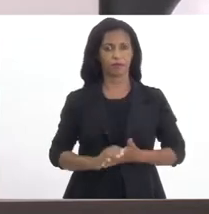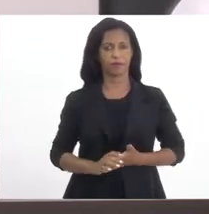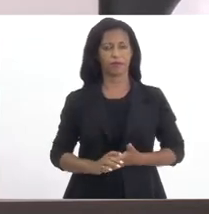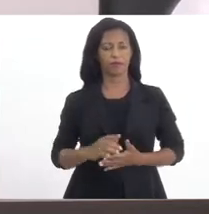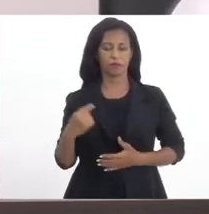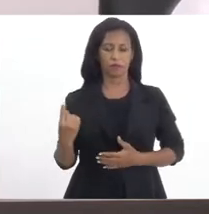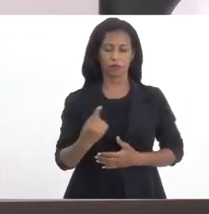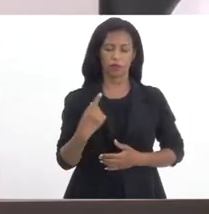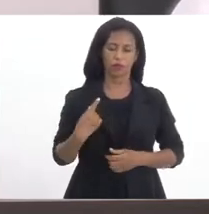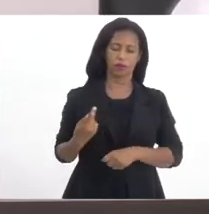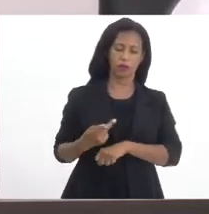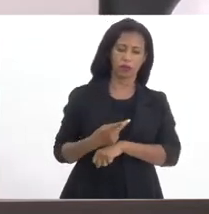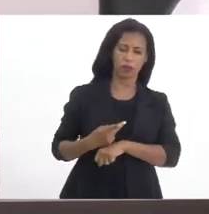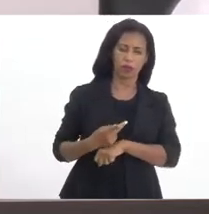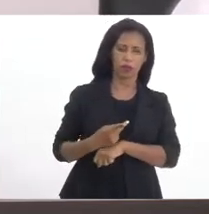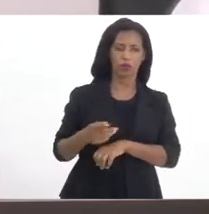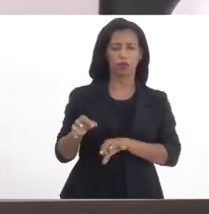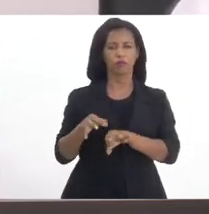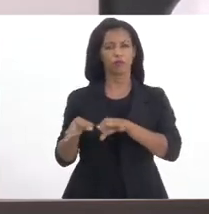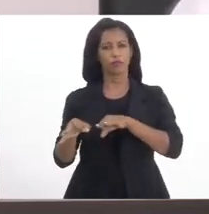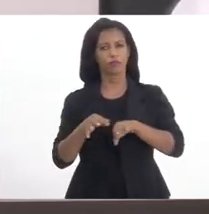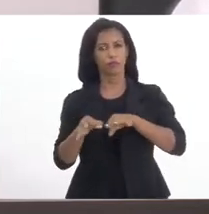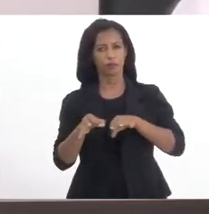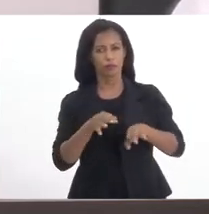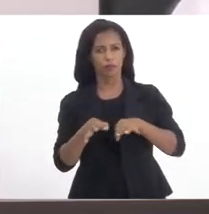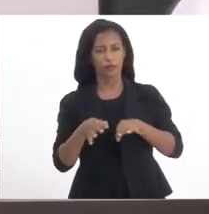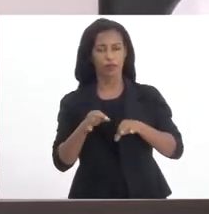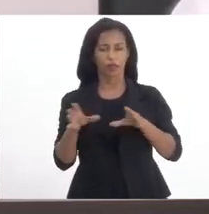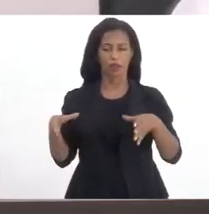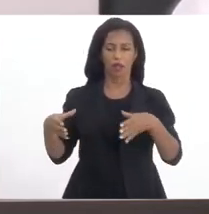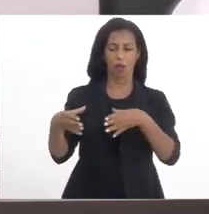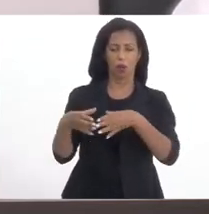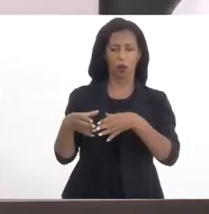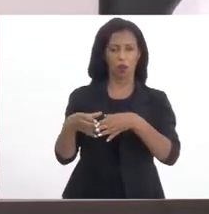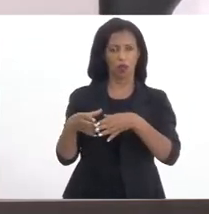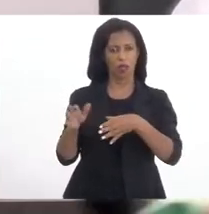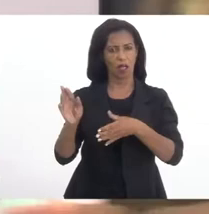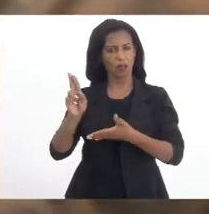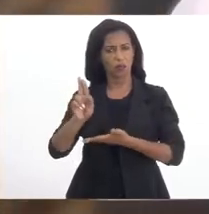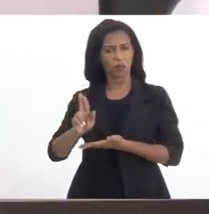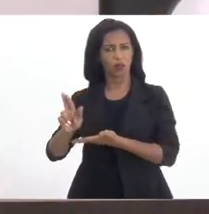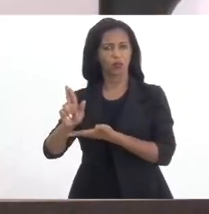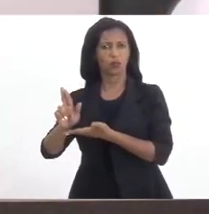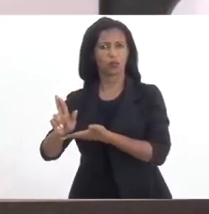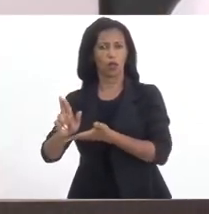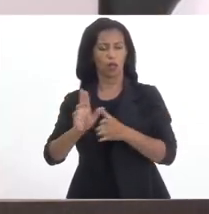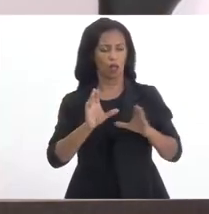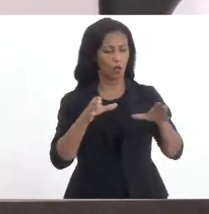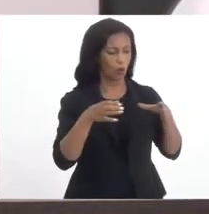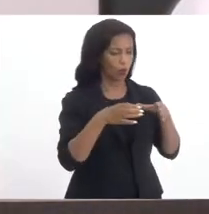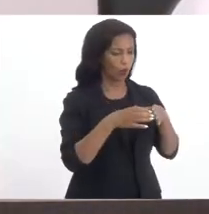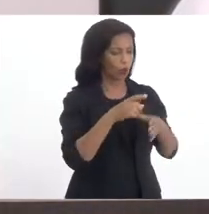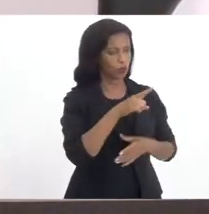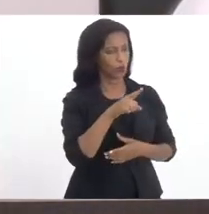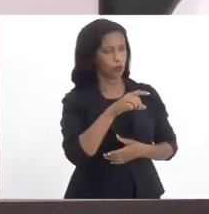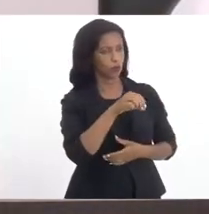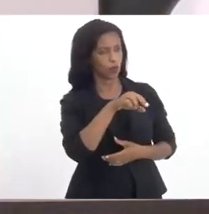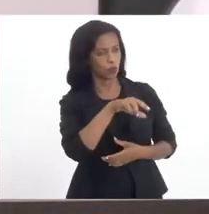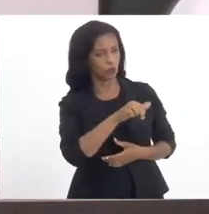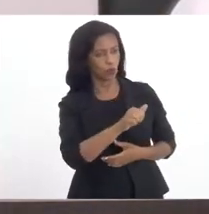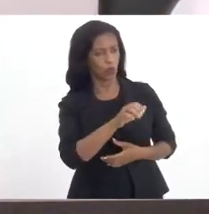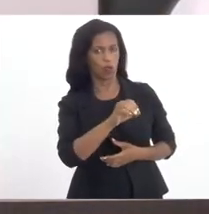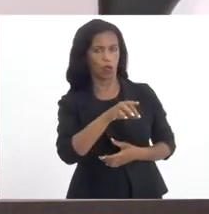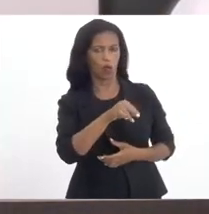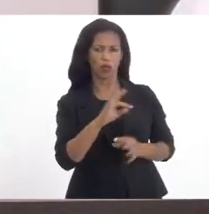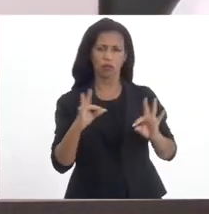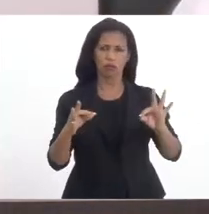buscado fazer de uma forma em que a comunidade universitária, a comunidade da Zona Oeste, todas e todos que